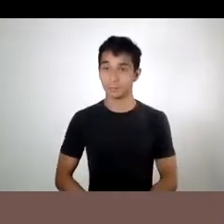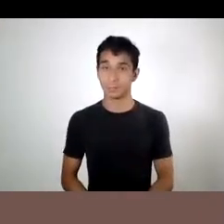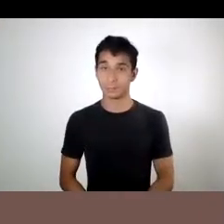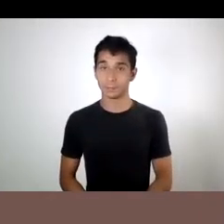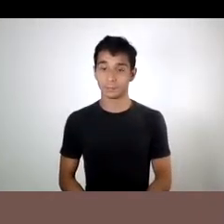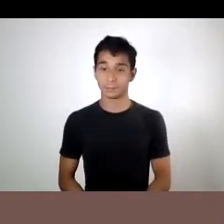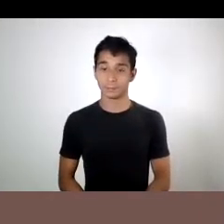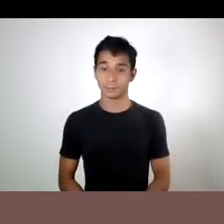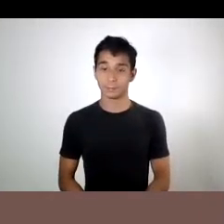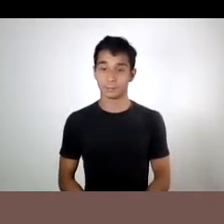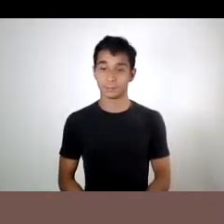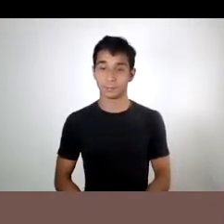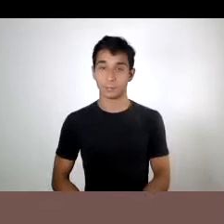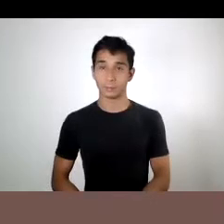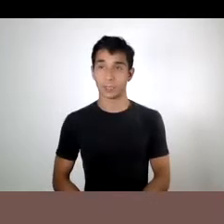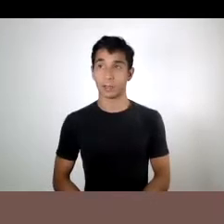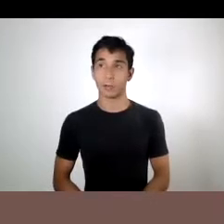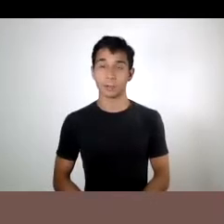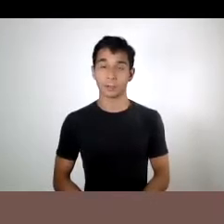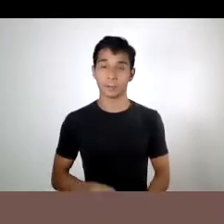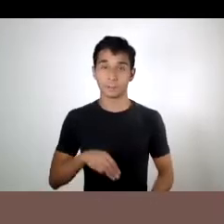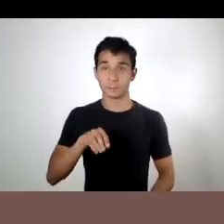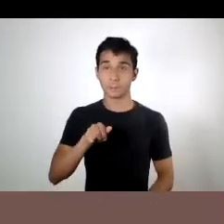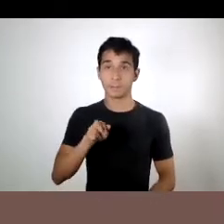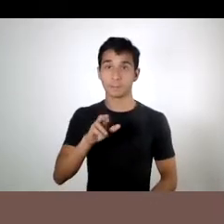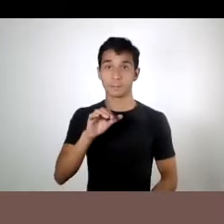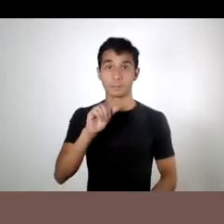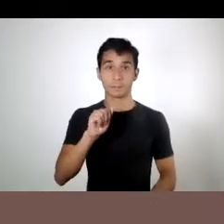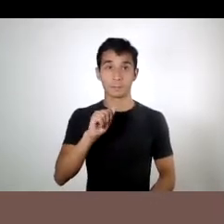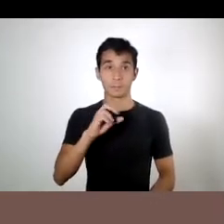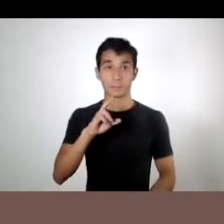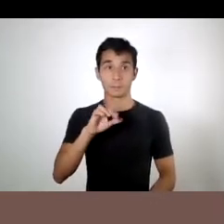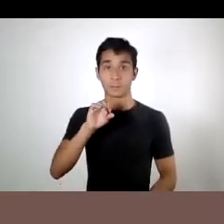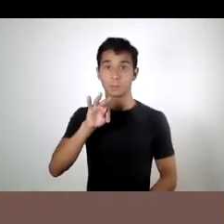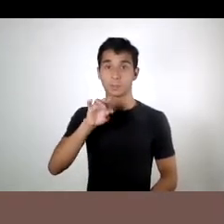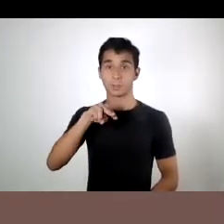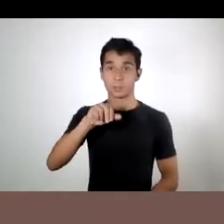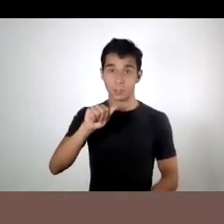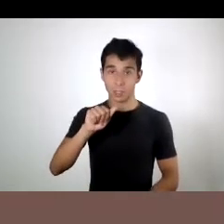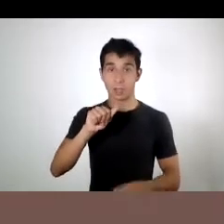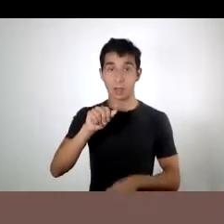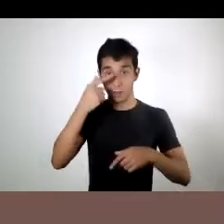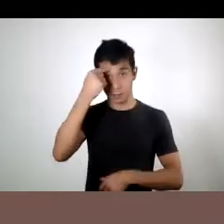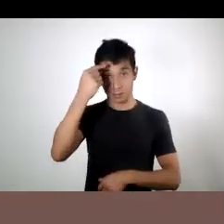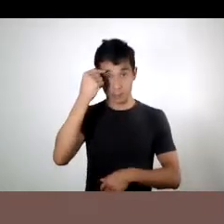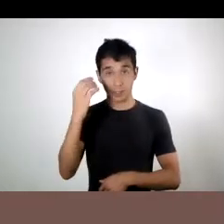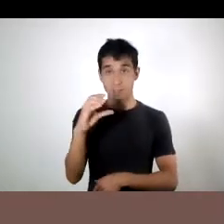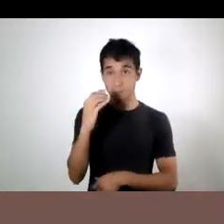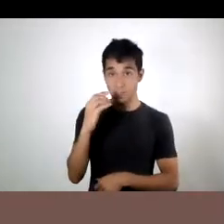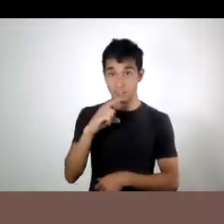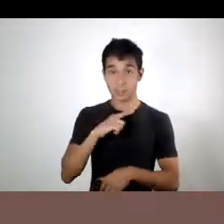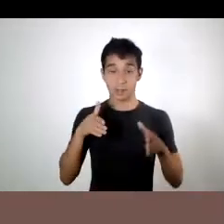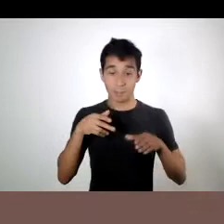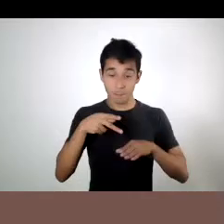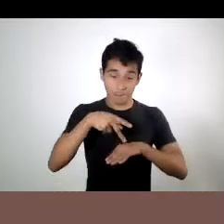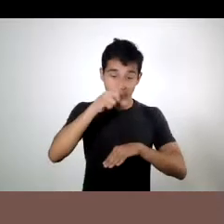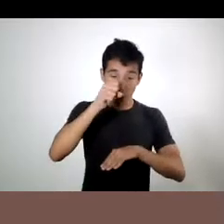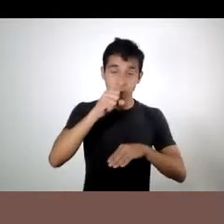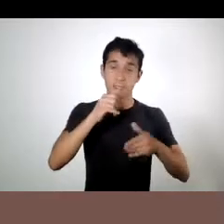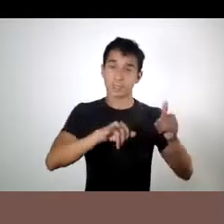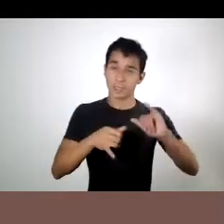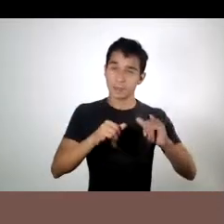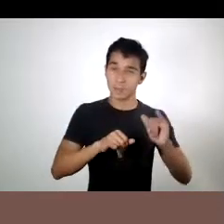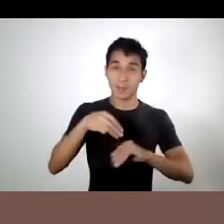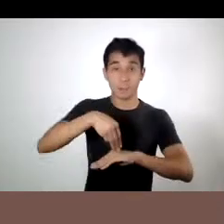Isso. Márcia Cristina Mérico. Ela é graduada em Ciências com habilitação em Química, é mestra, doutora,